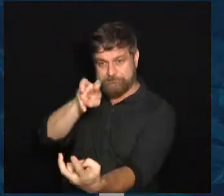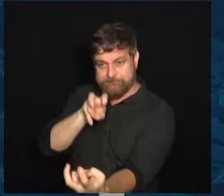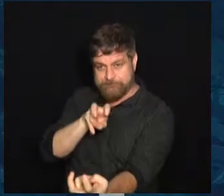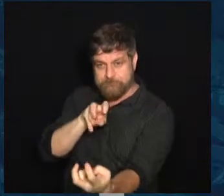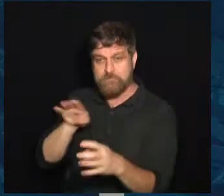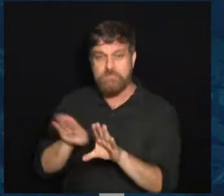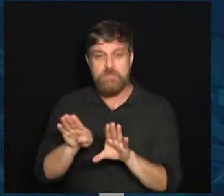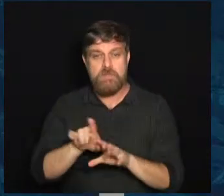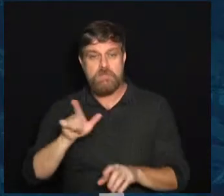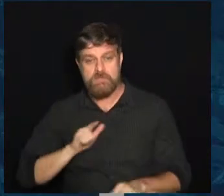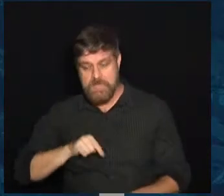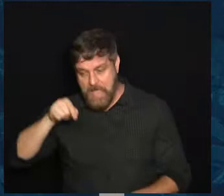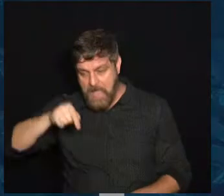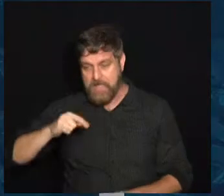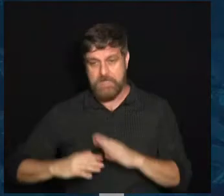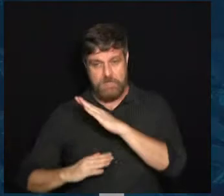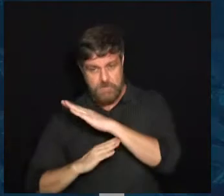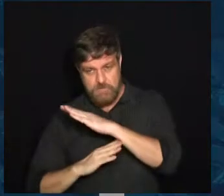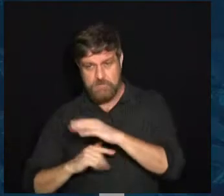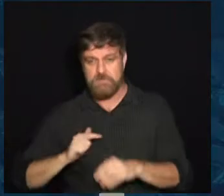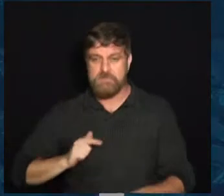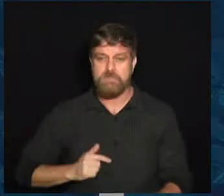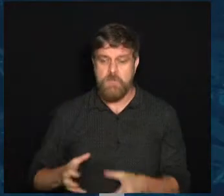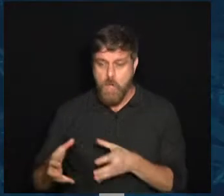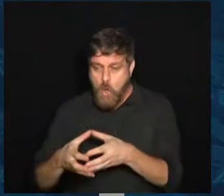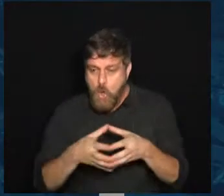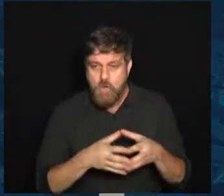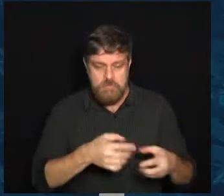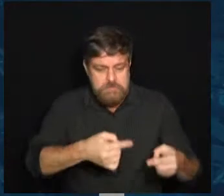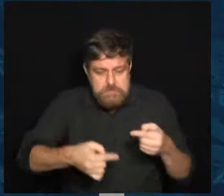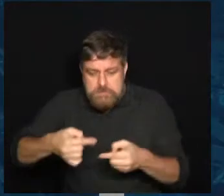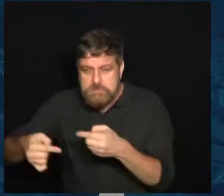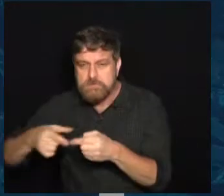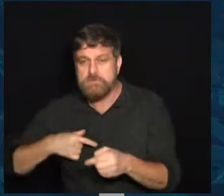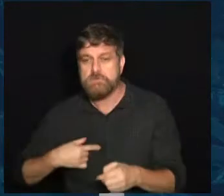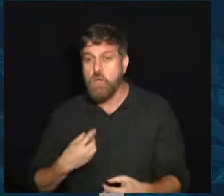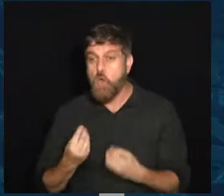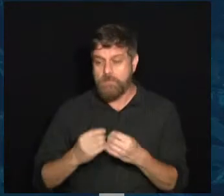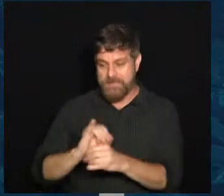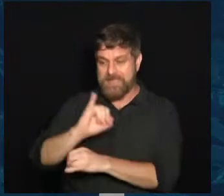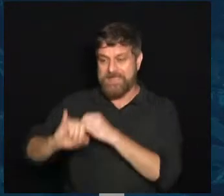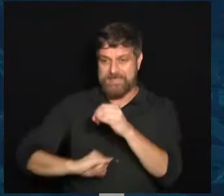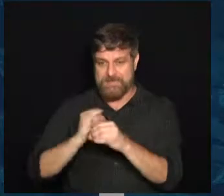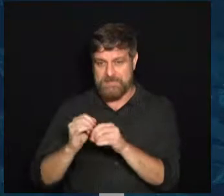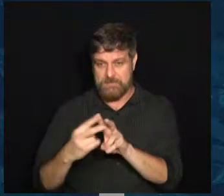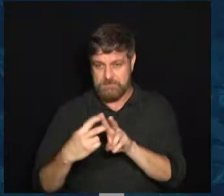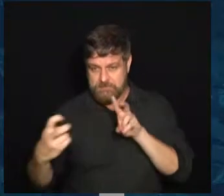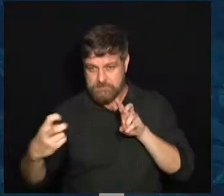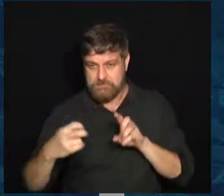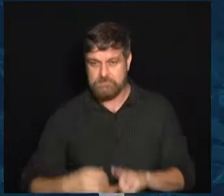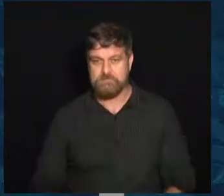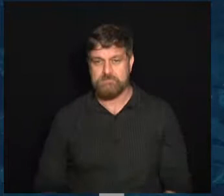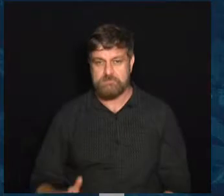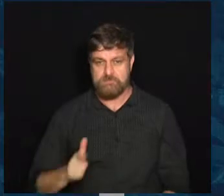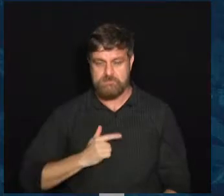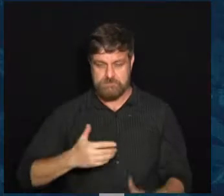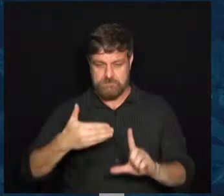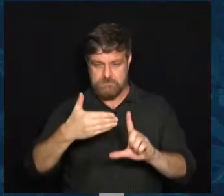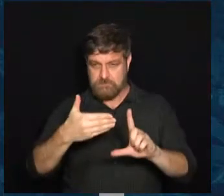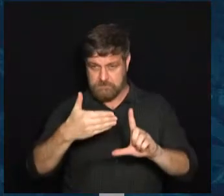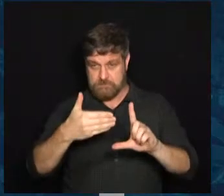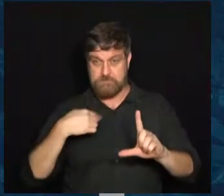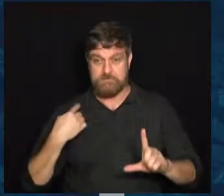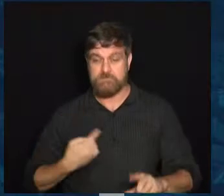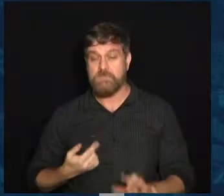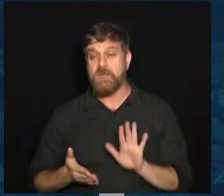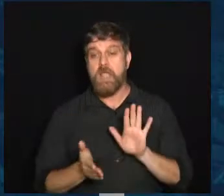tanto plenárias quanto de comissões temáticas permanentes, de maneira virtual, por meio de sistema remoto. A medida foi